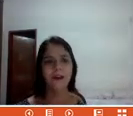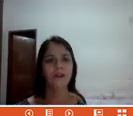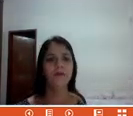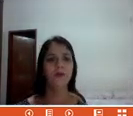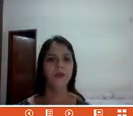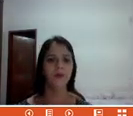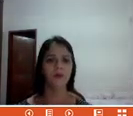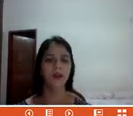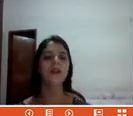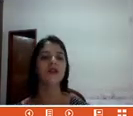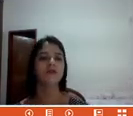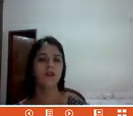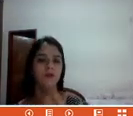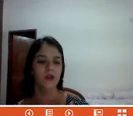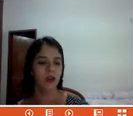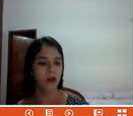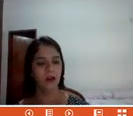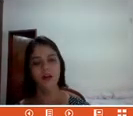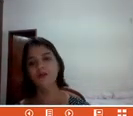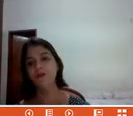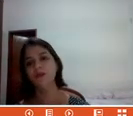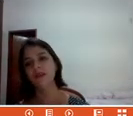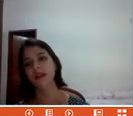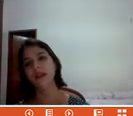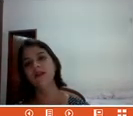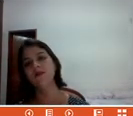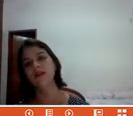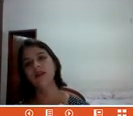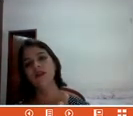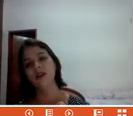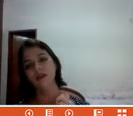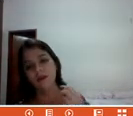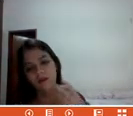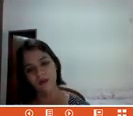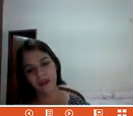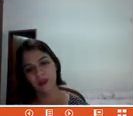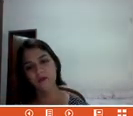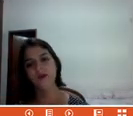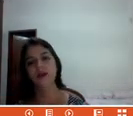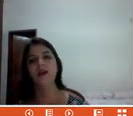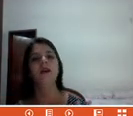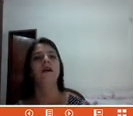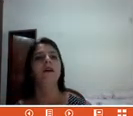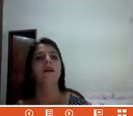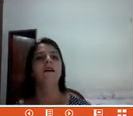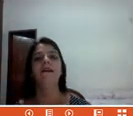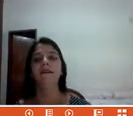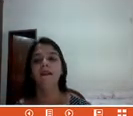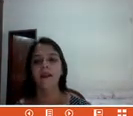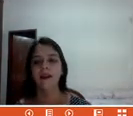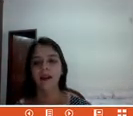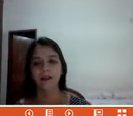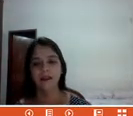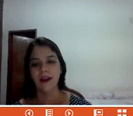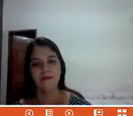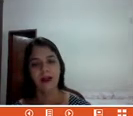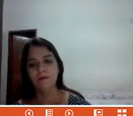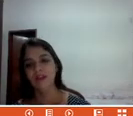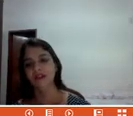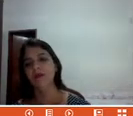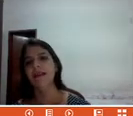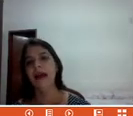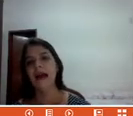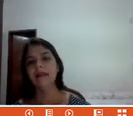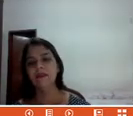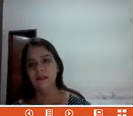ainda falta muito. Né? Nós tivemos, lógico, muitos êxitos, a gente já conseguiu aí travar